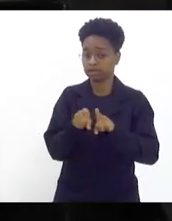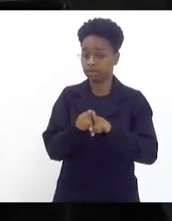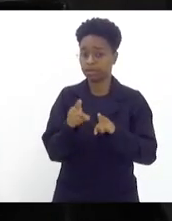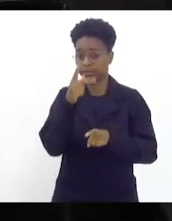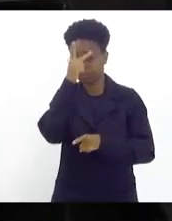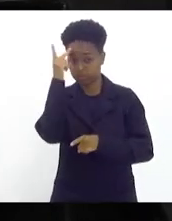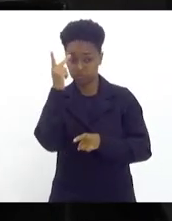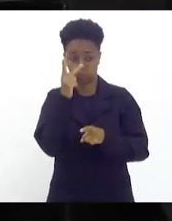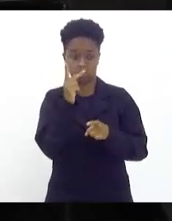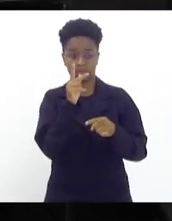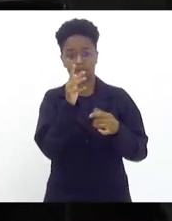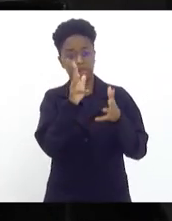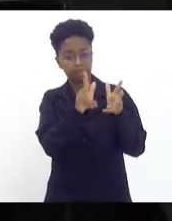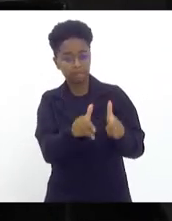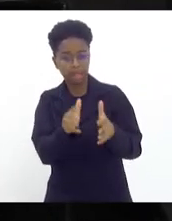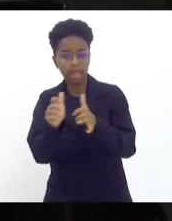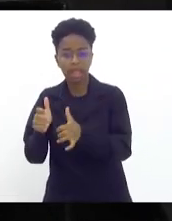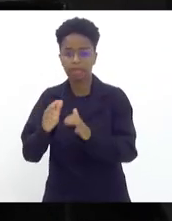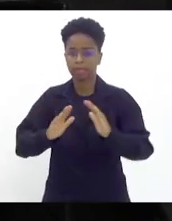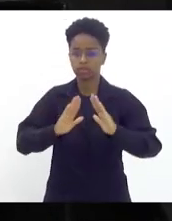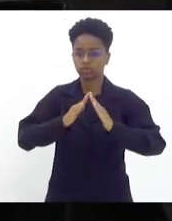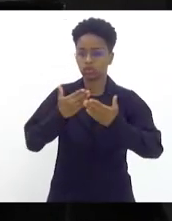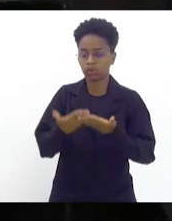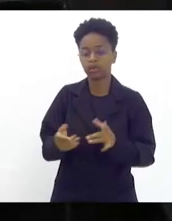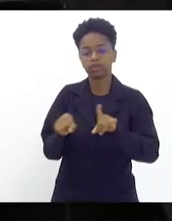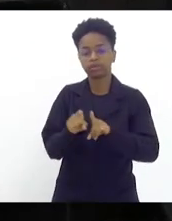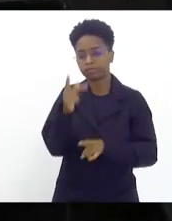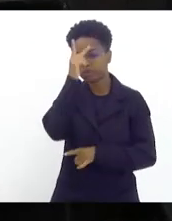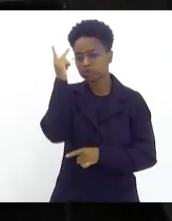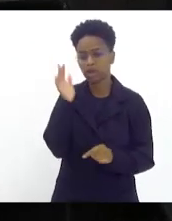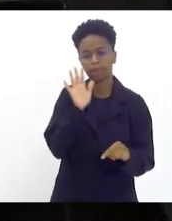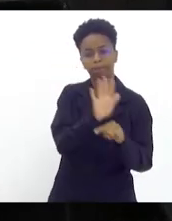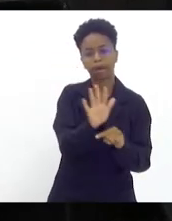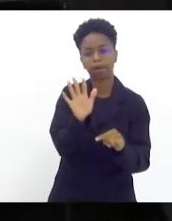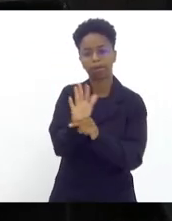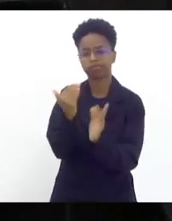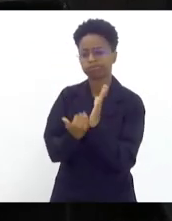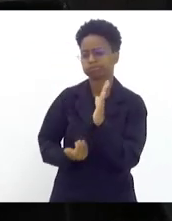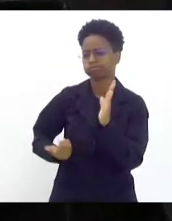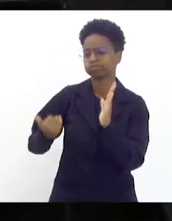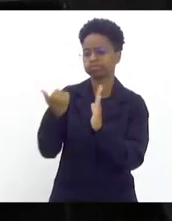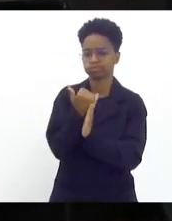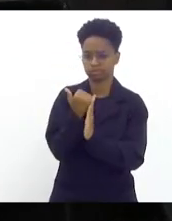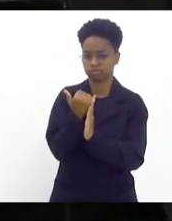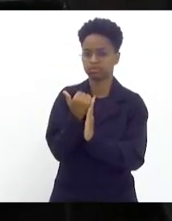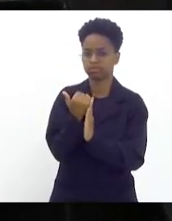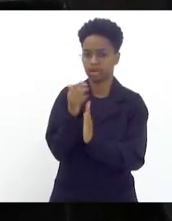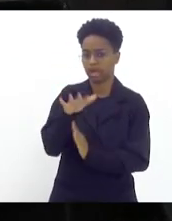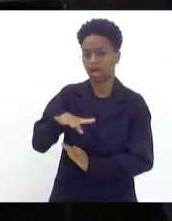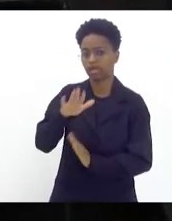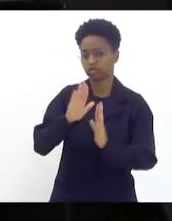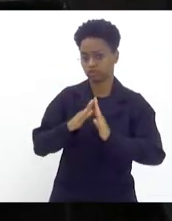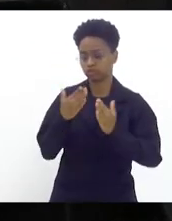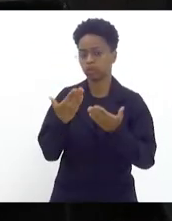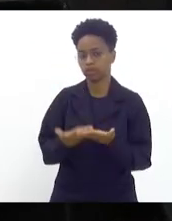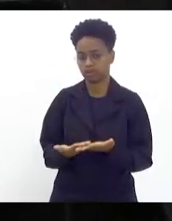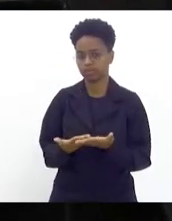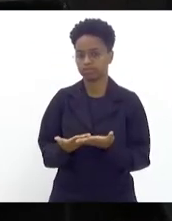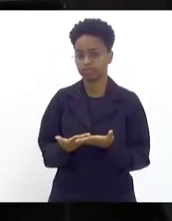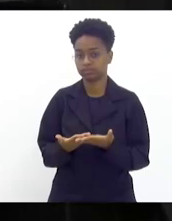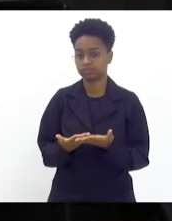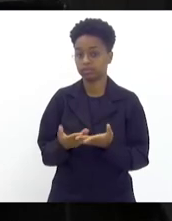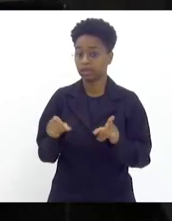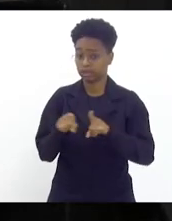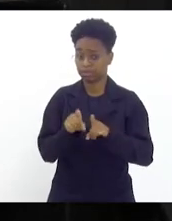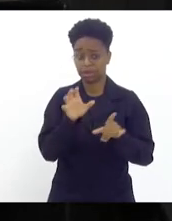serventes daqueles que também contribuem e muito para o ambiente escolar e são